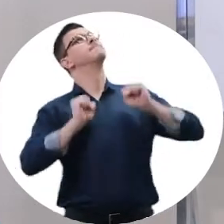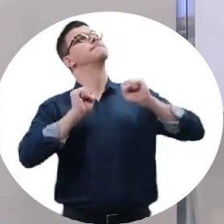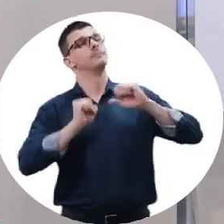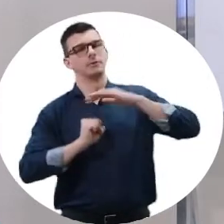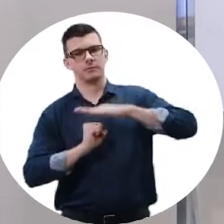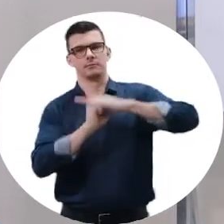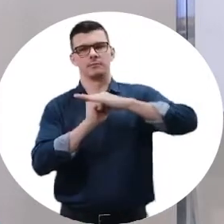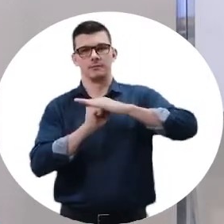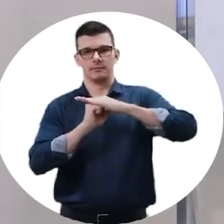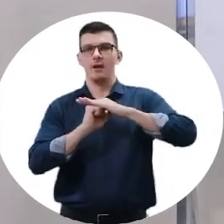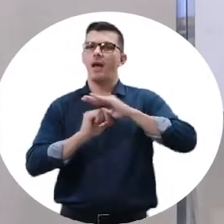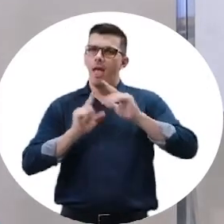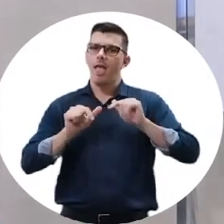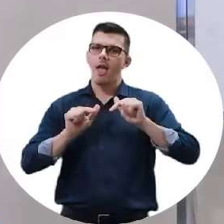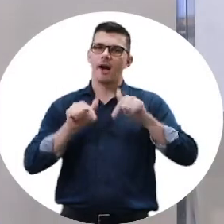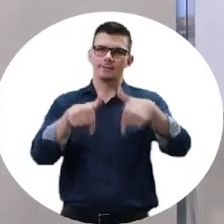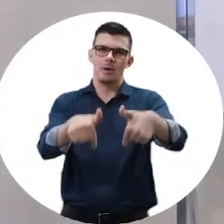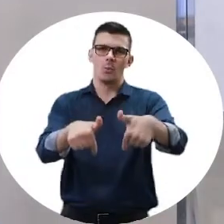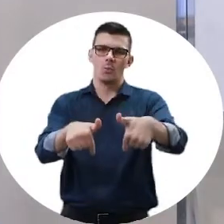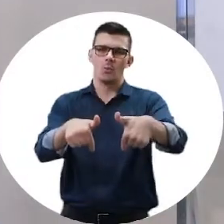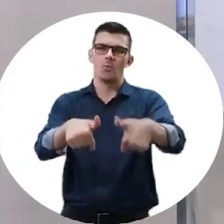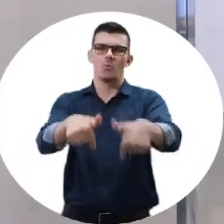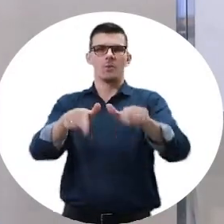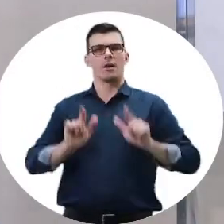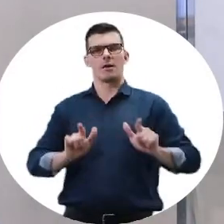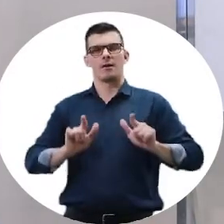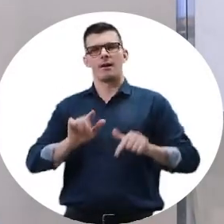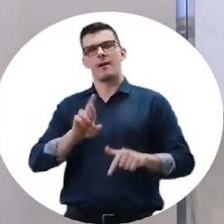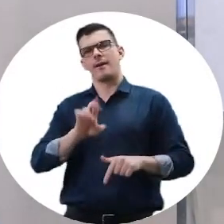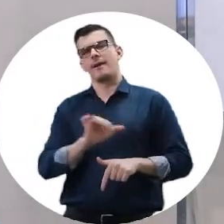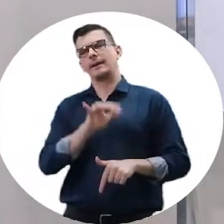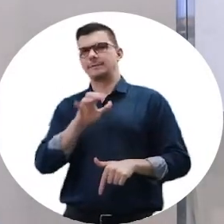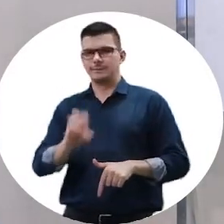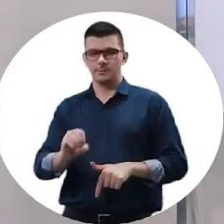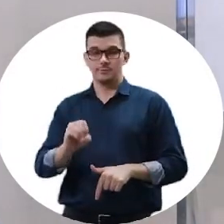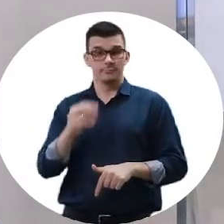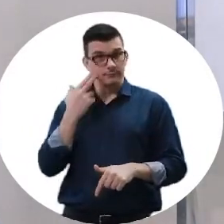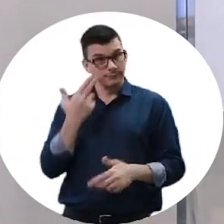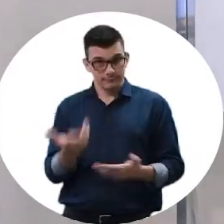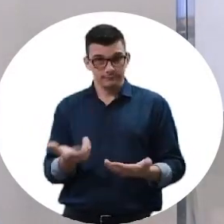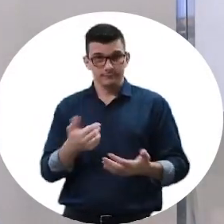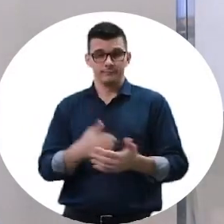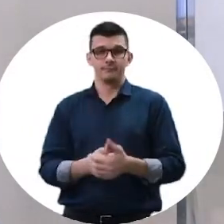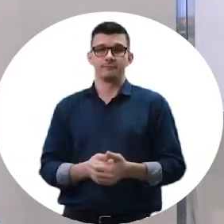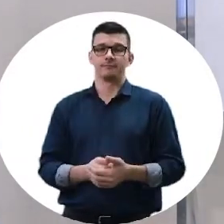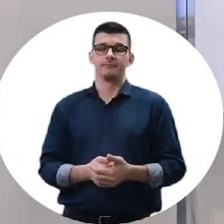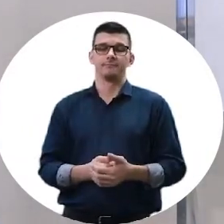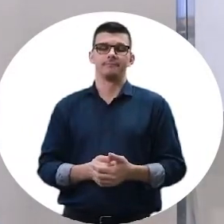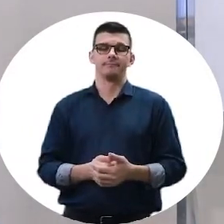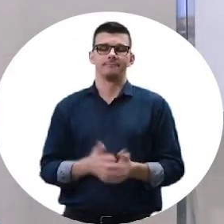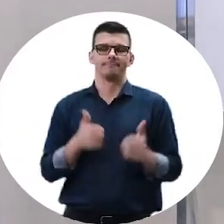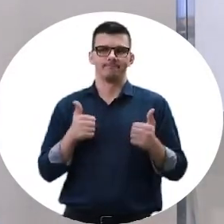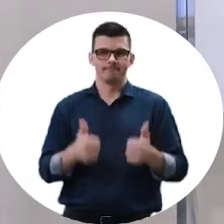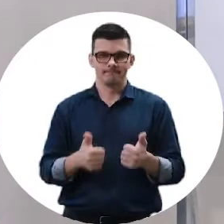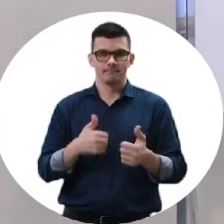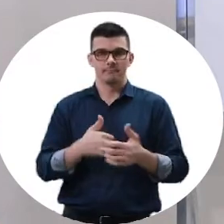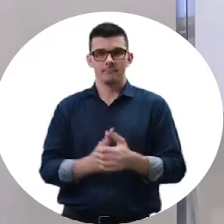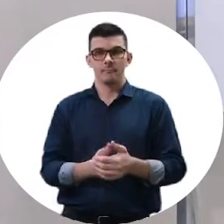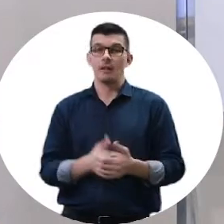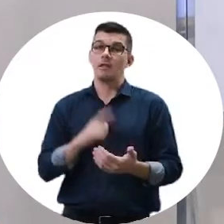em você. É o par, ação e reação. Se você anda, a normal para você, a reação da sua normal para no